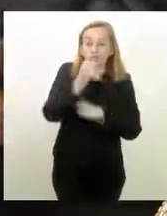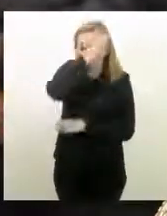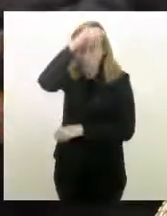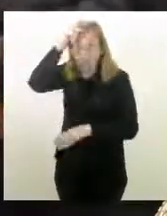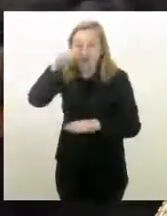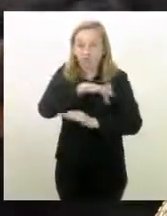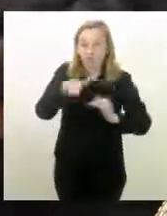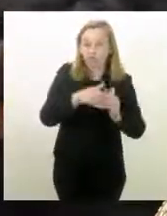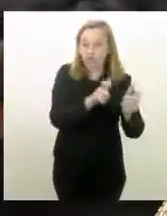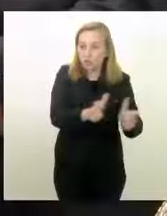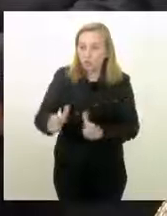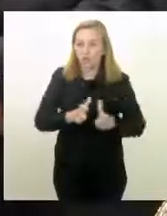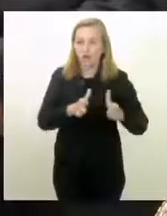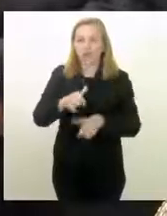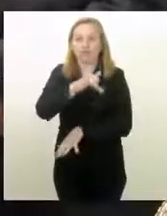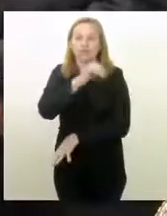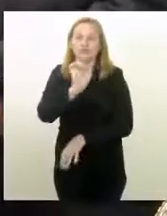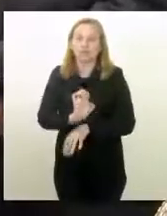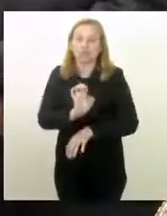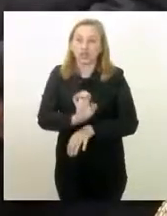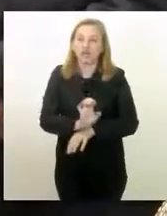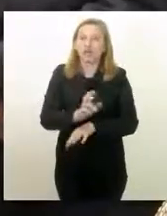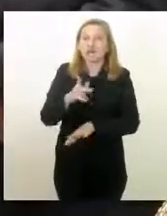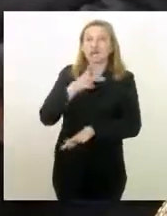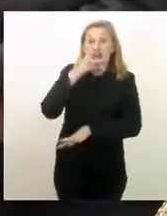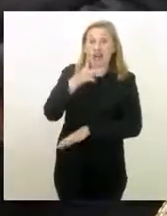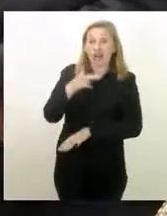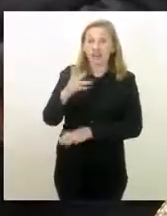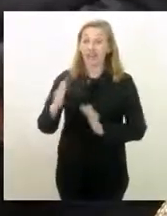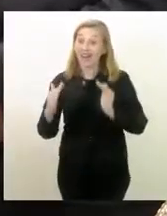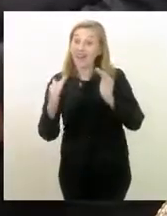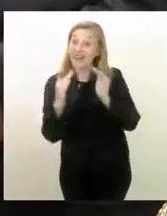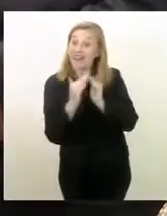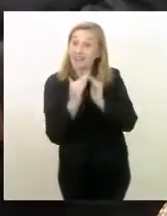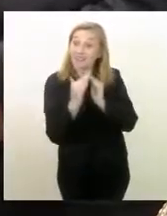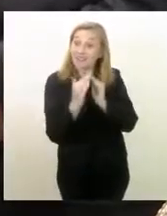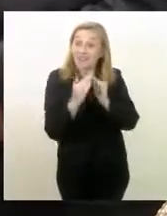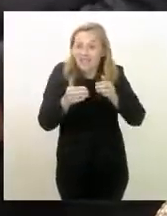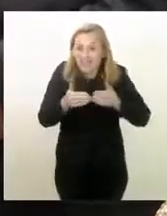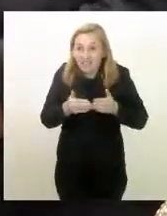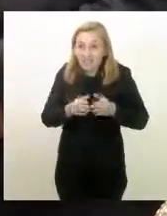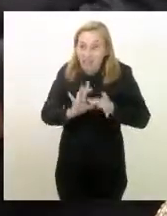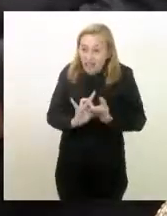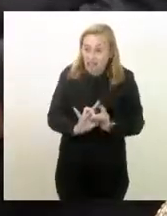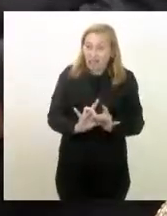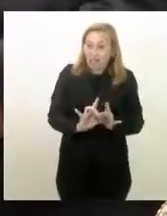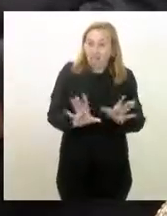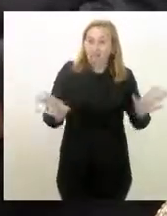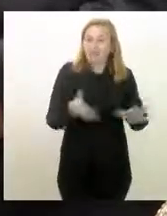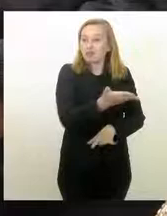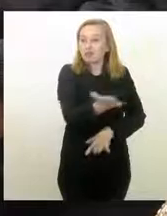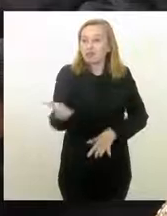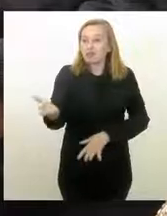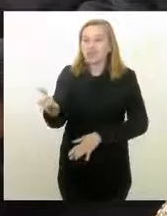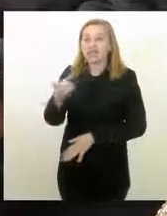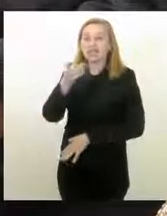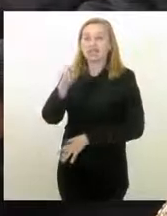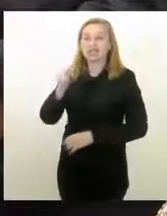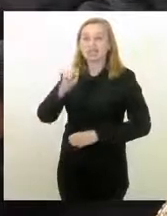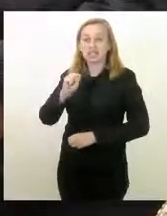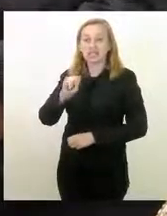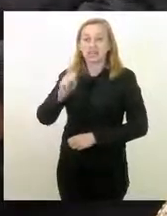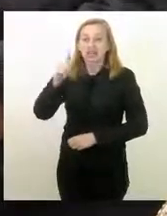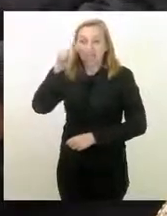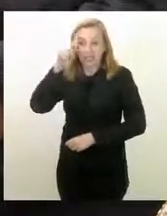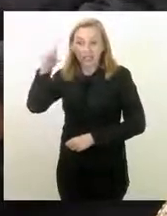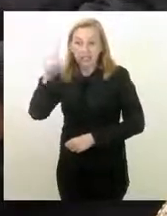todas as regiões do Estado para dizer que a casa está aberta a vocês, se Deus quiser, com o fim da